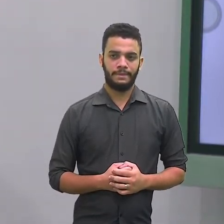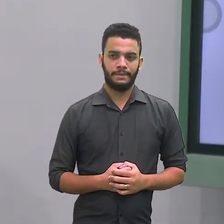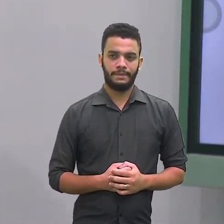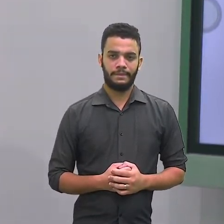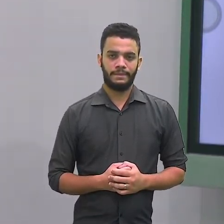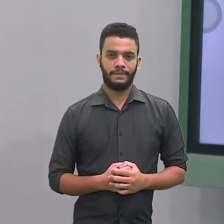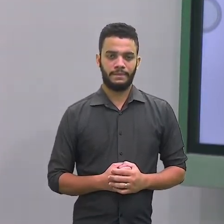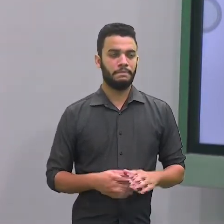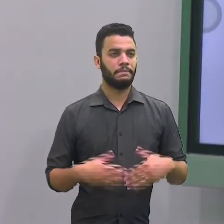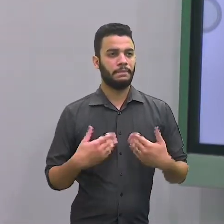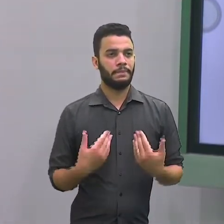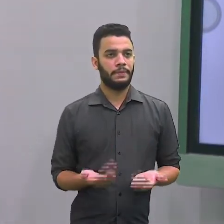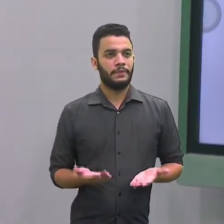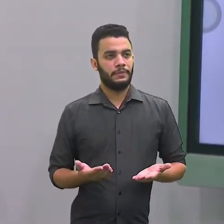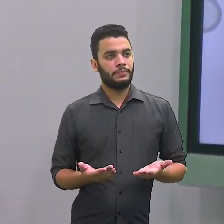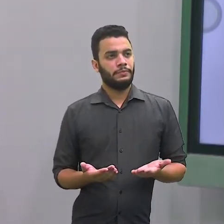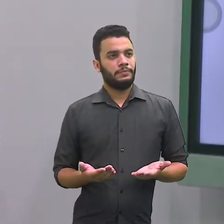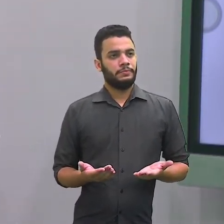Então, gente.